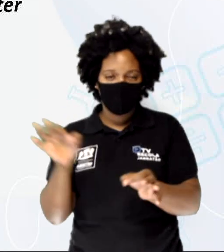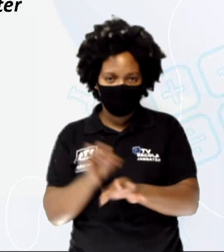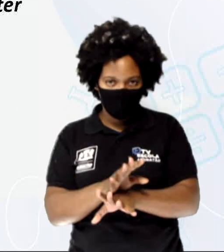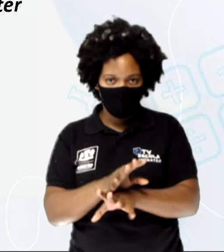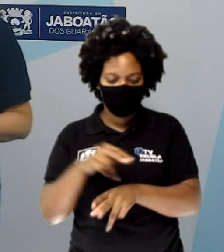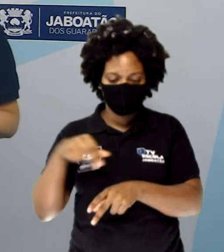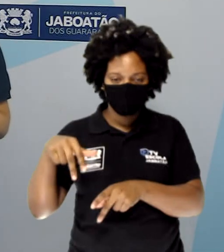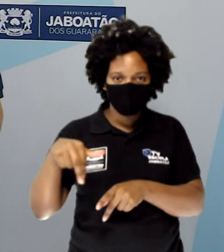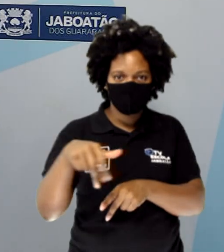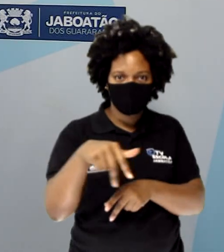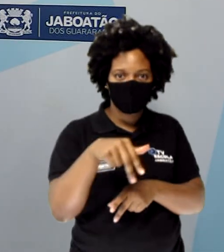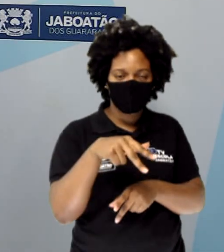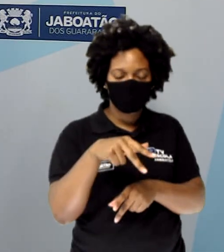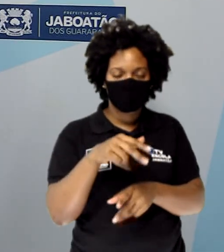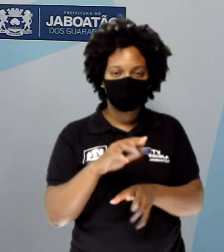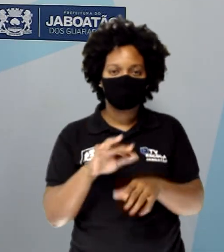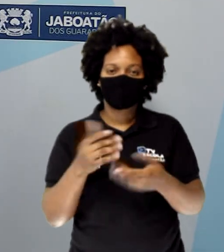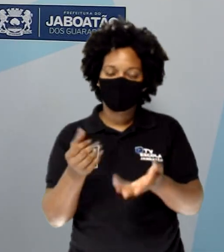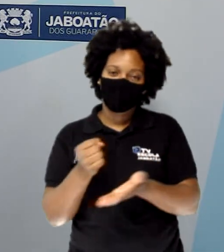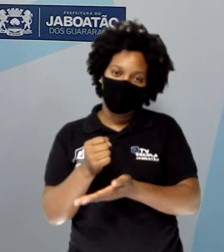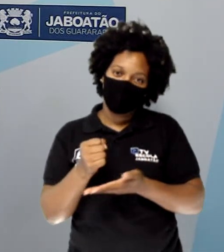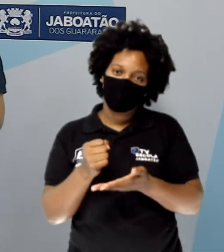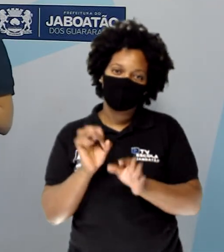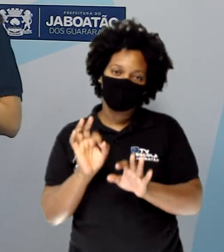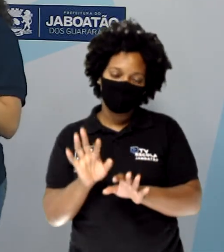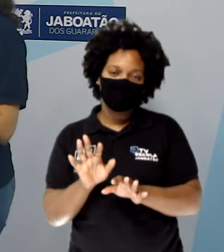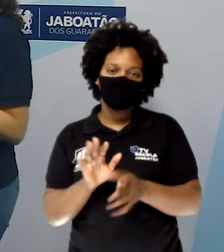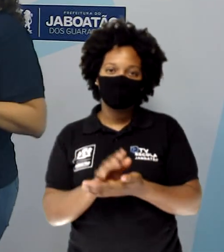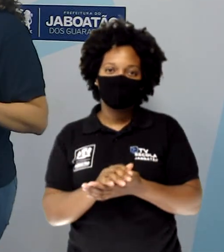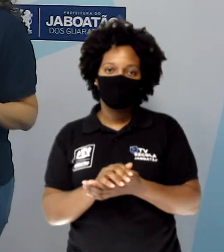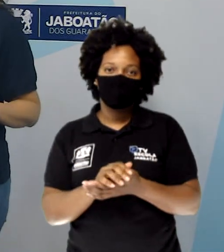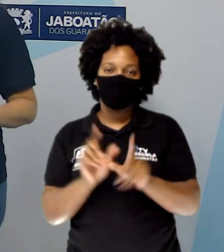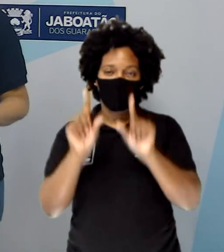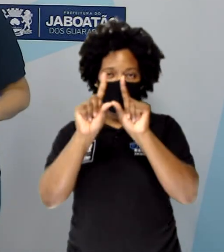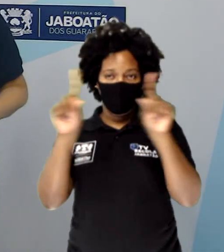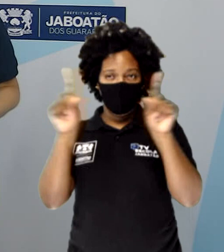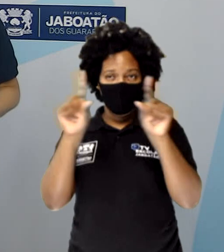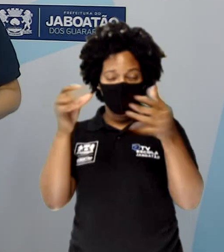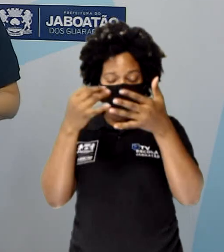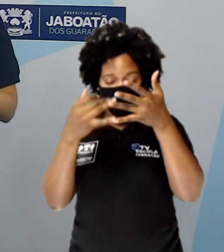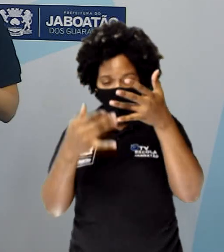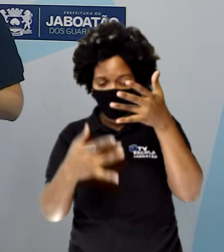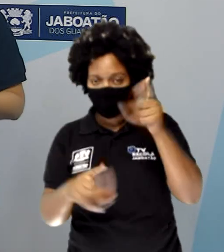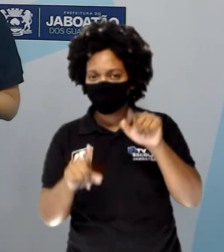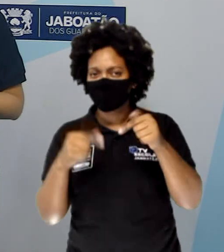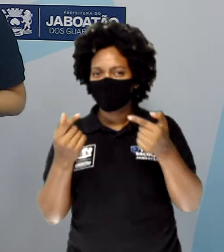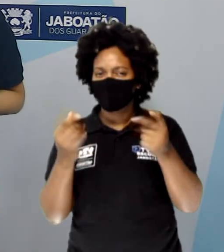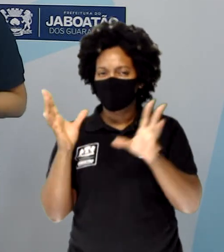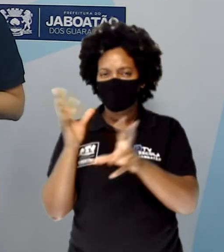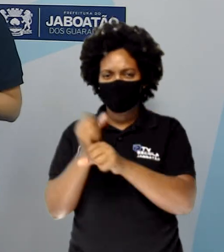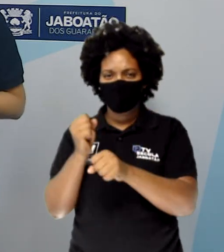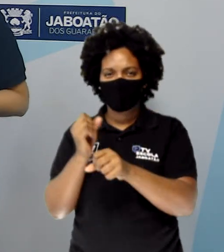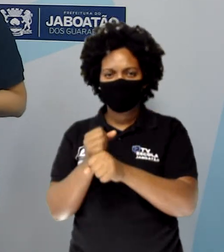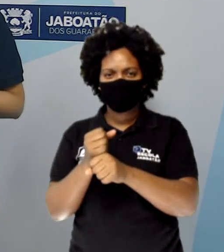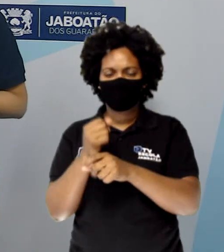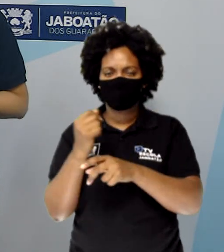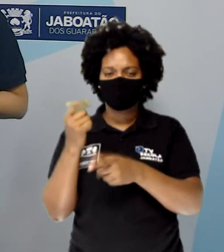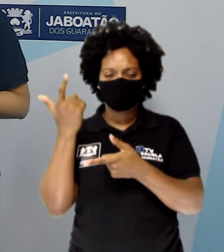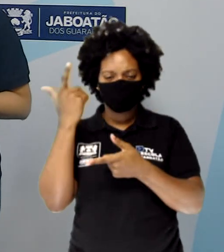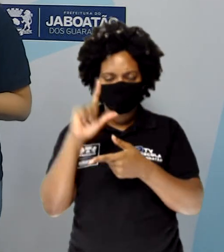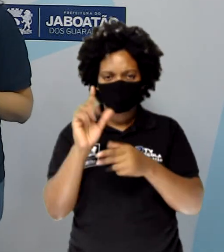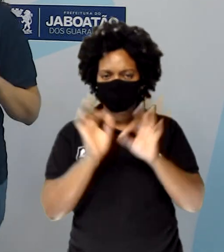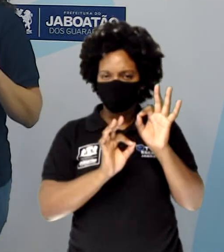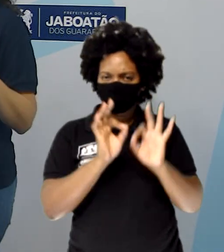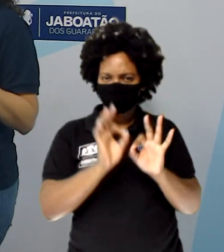o percurso, tá? Então, basicamente, a gente tem um enunciado grande, mas o cálculo que a gente vai desenvolver para responder